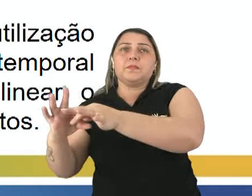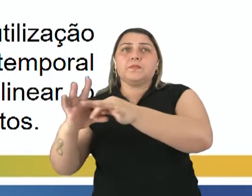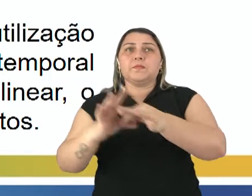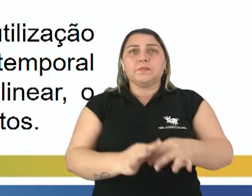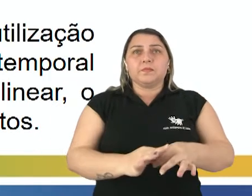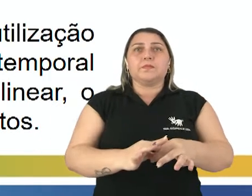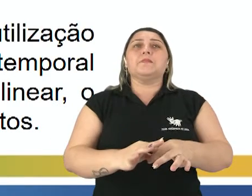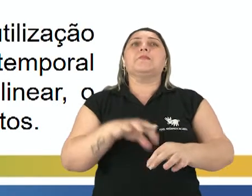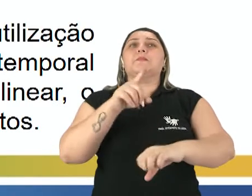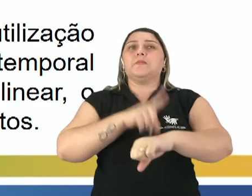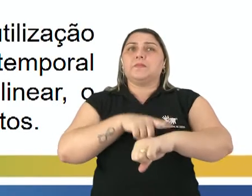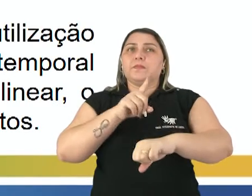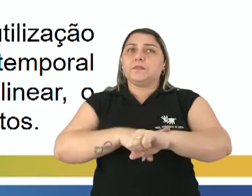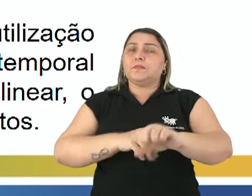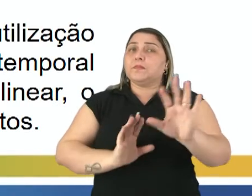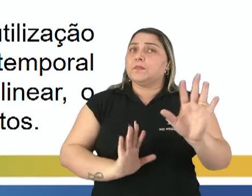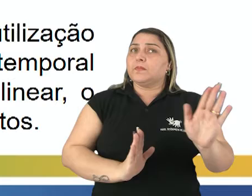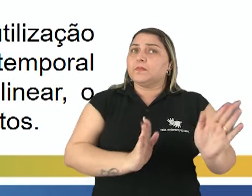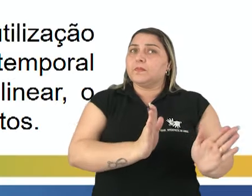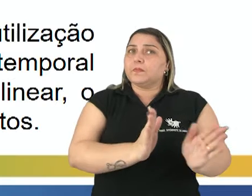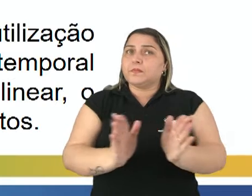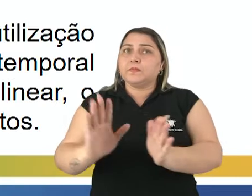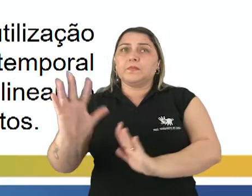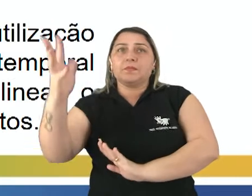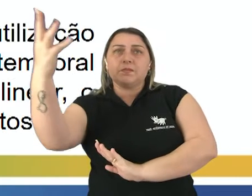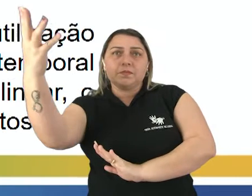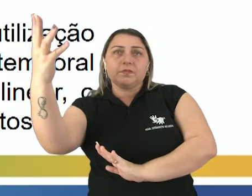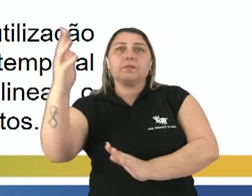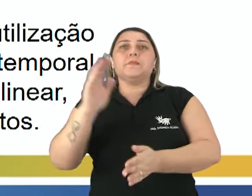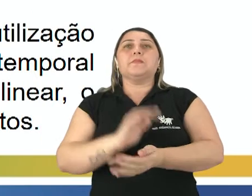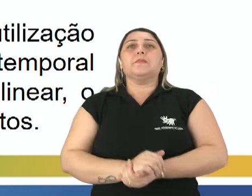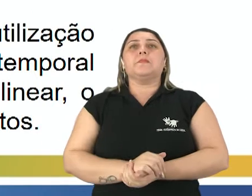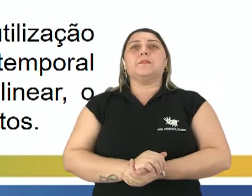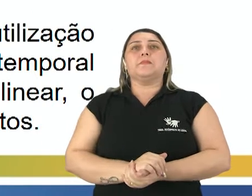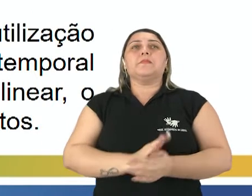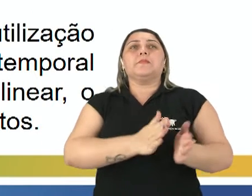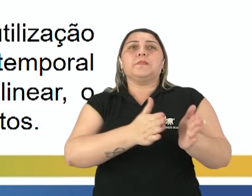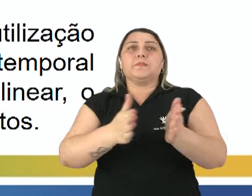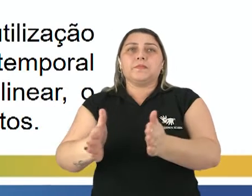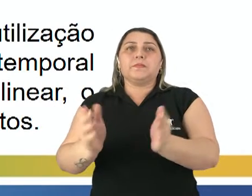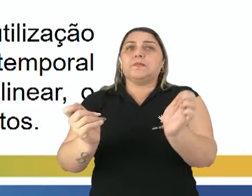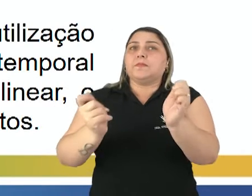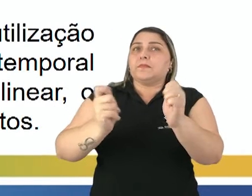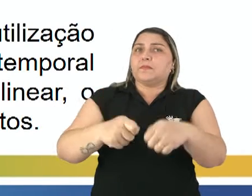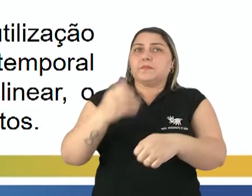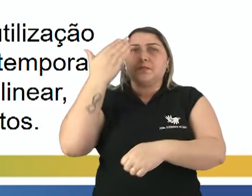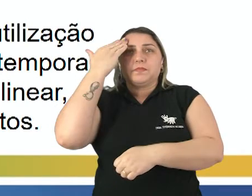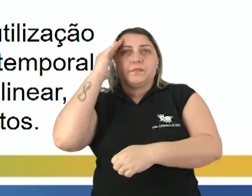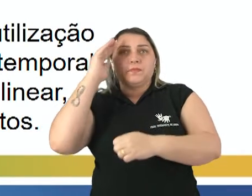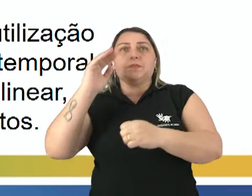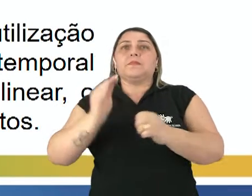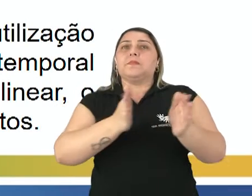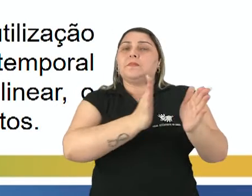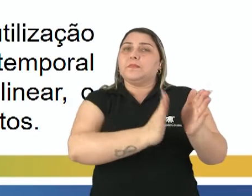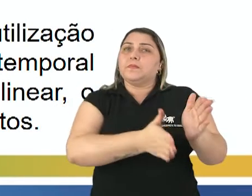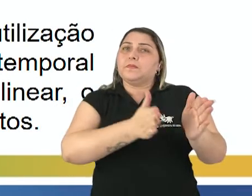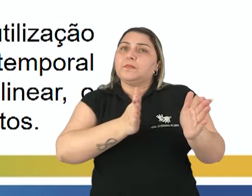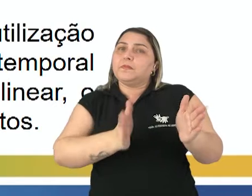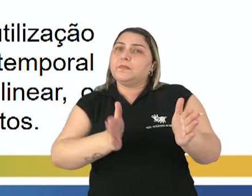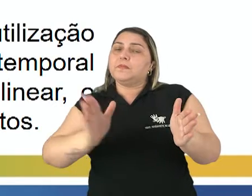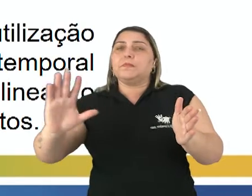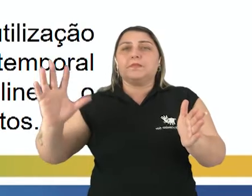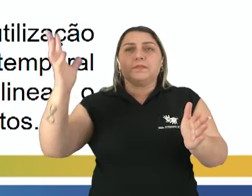garantir a coesão temporal, ordenando os acontecimentos de maneira lógica e linear, o que possibilita uma compreensão